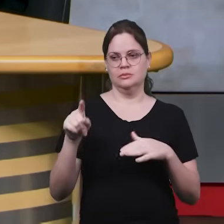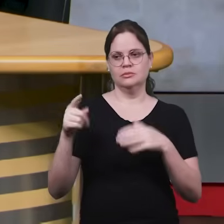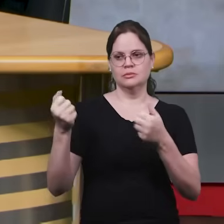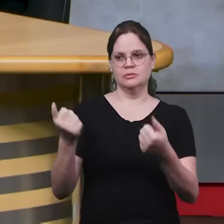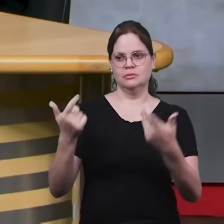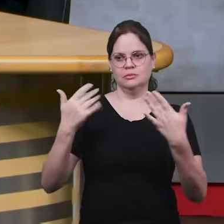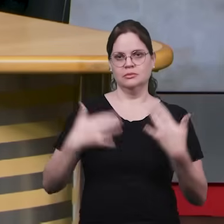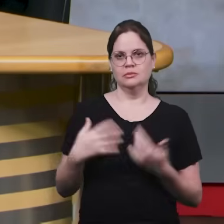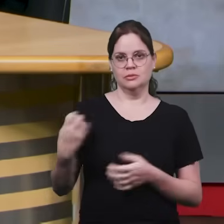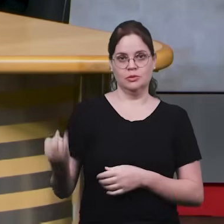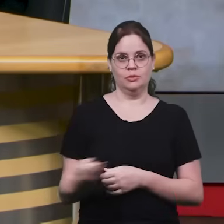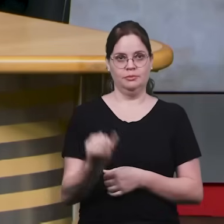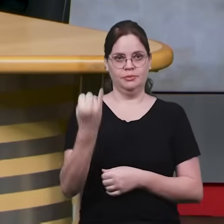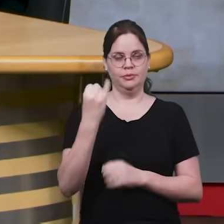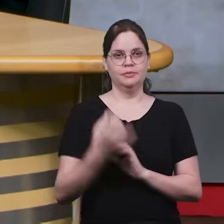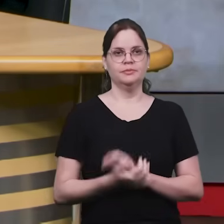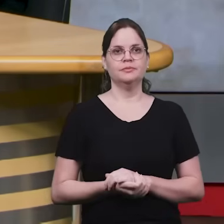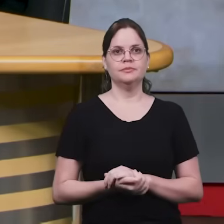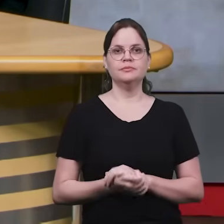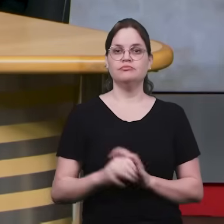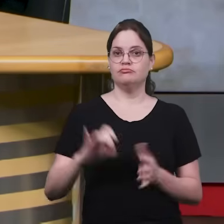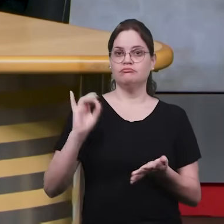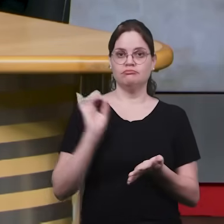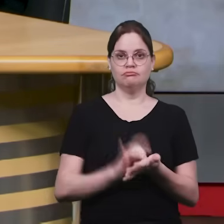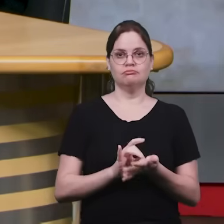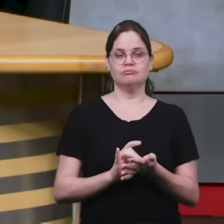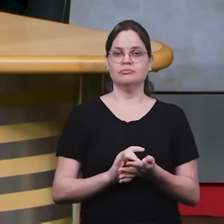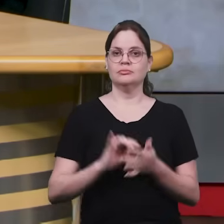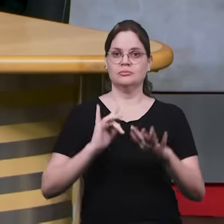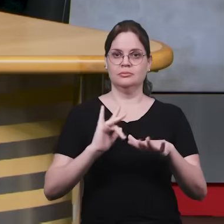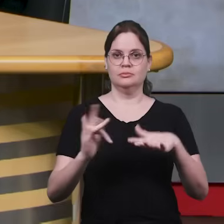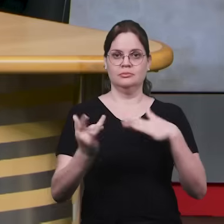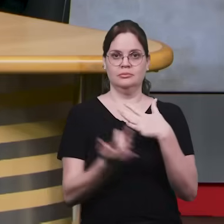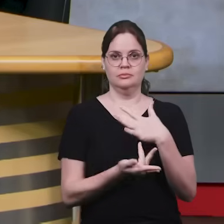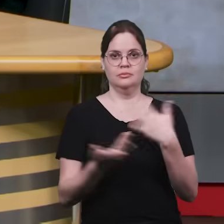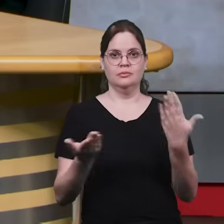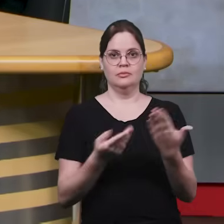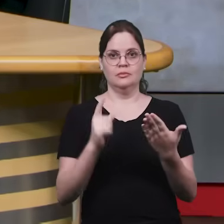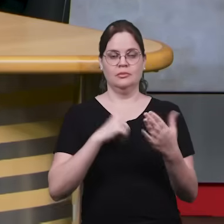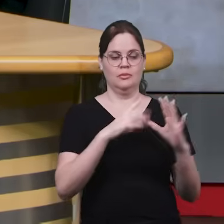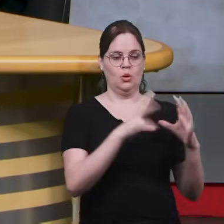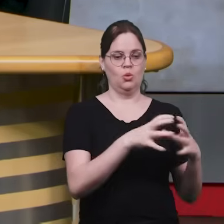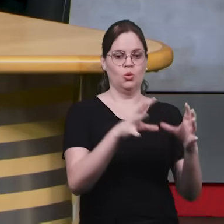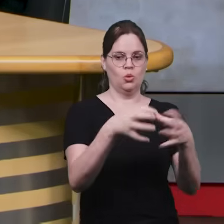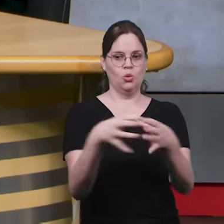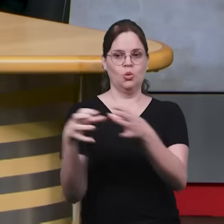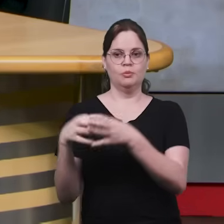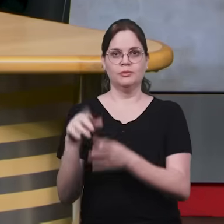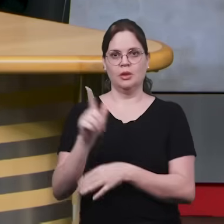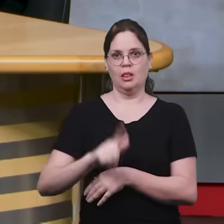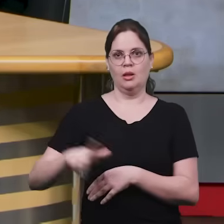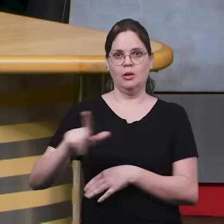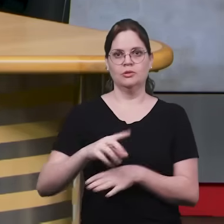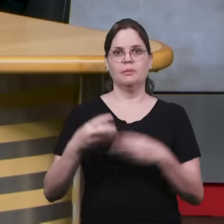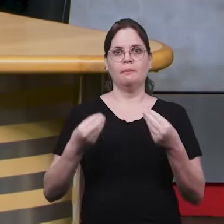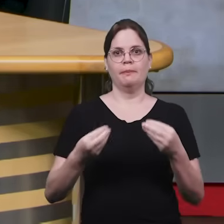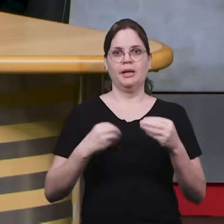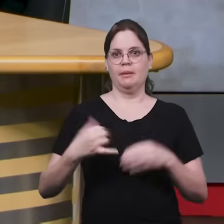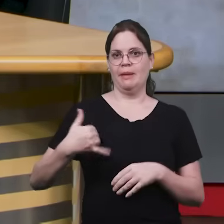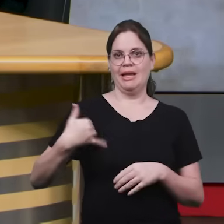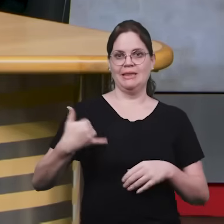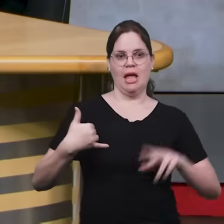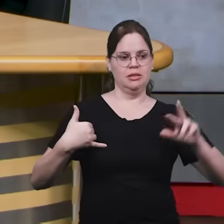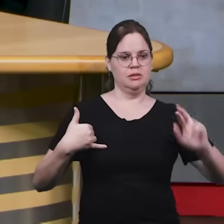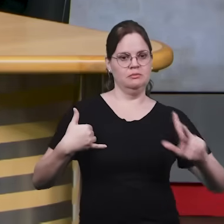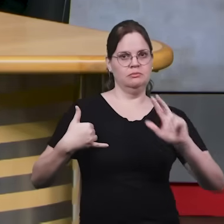Essa abordagem que você fez, ela é importantíssima. De fato, as redes sociais elas são divididas em grupos para atender